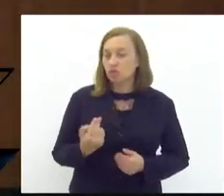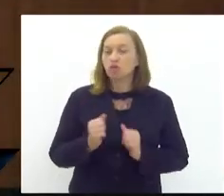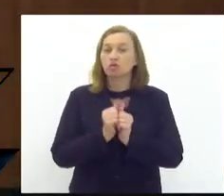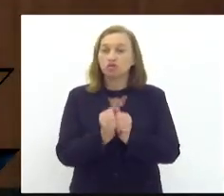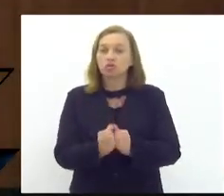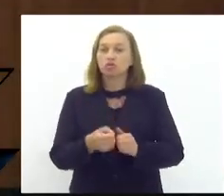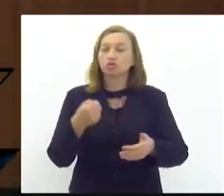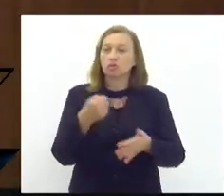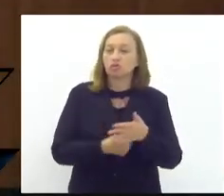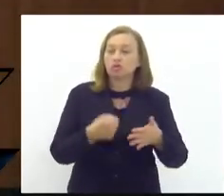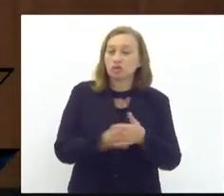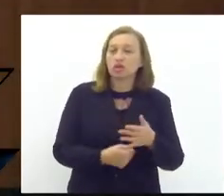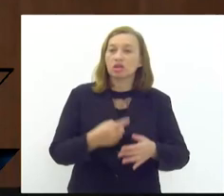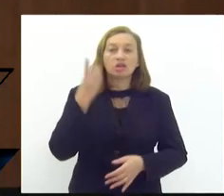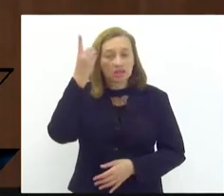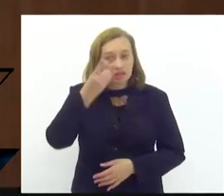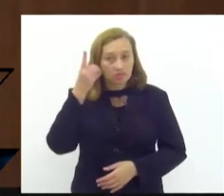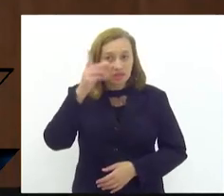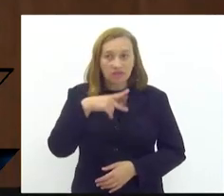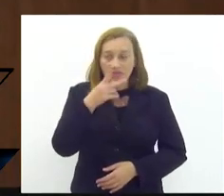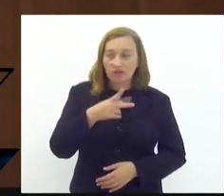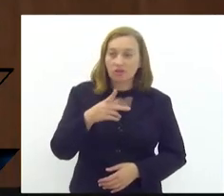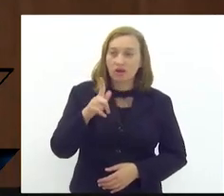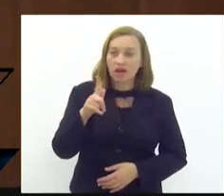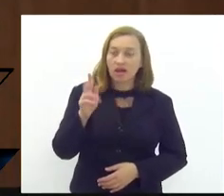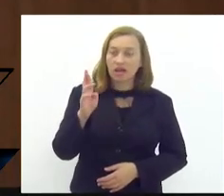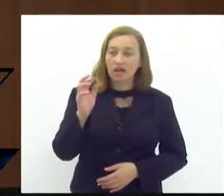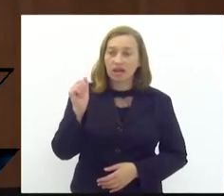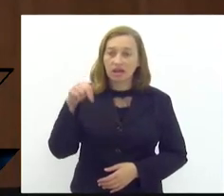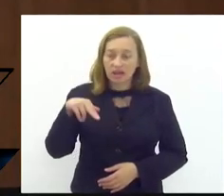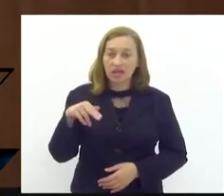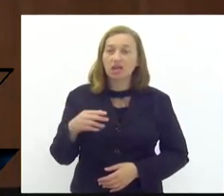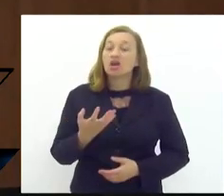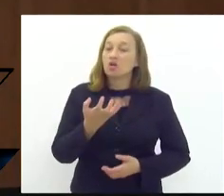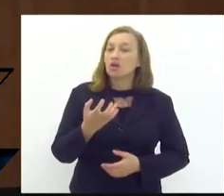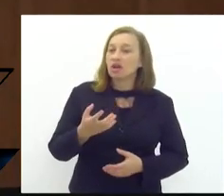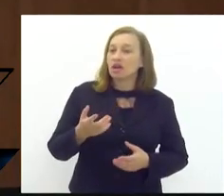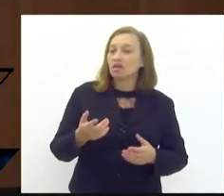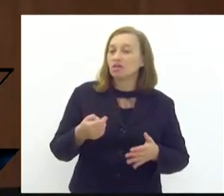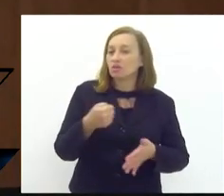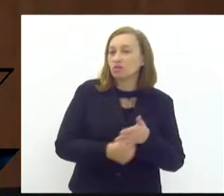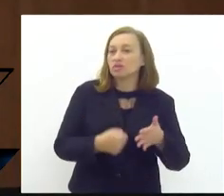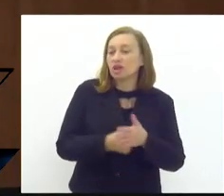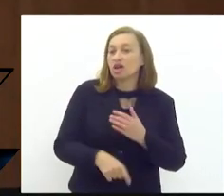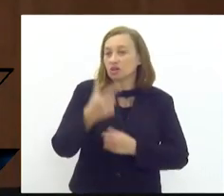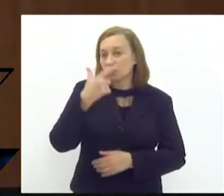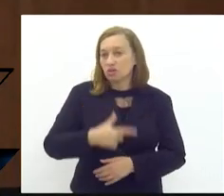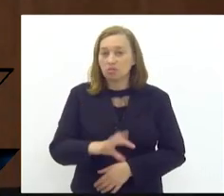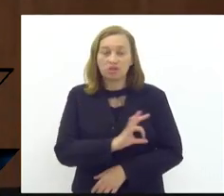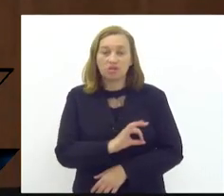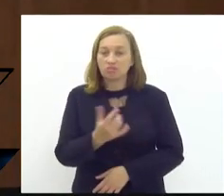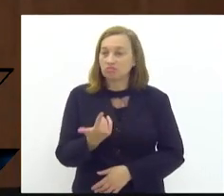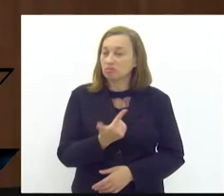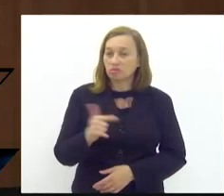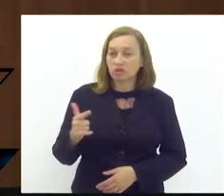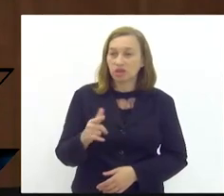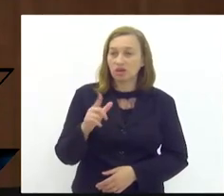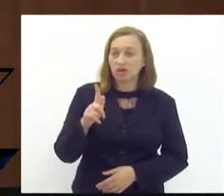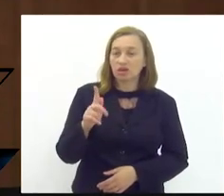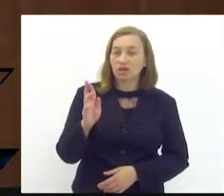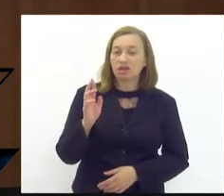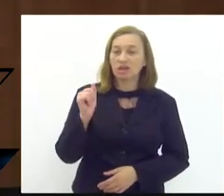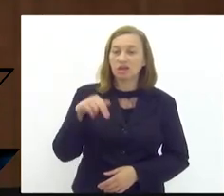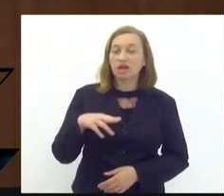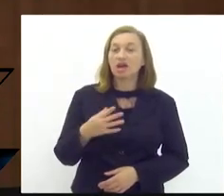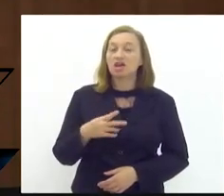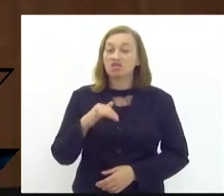juntos lutando e quando a deputada colocou a questão da Gran eu quero lutar que eu também sou policial não tenho grana infelizmente